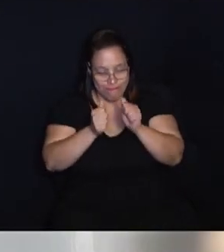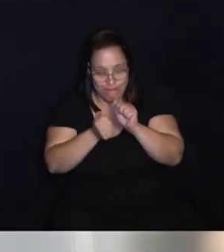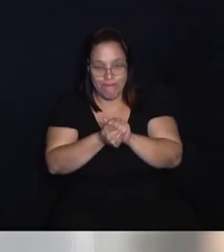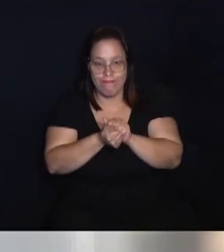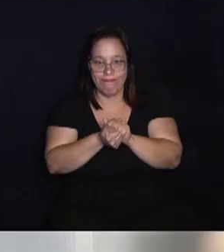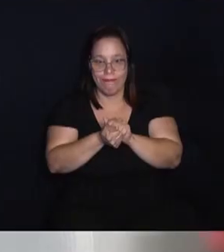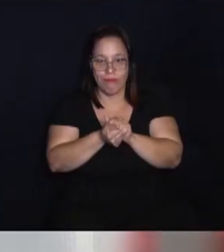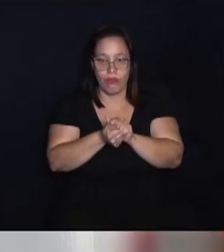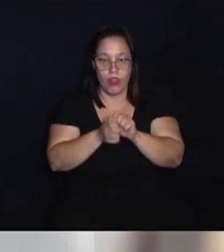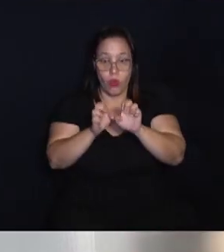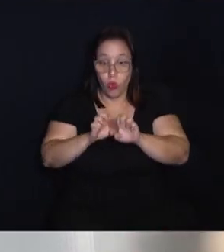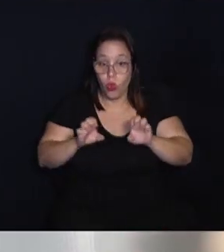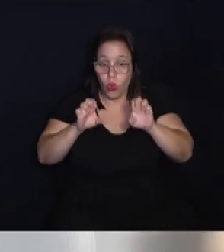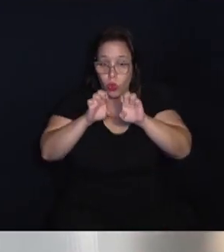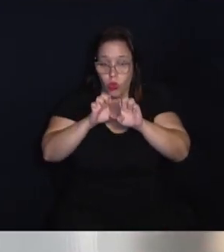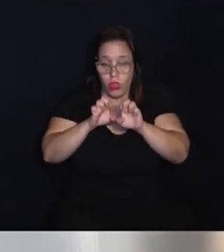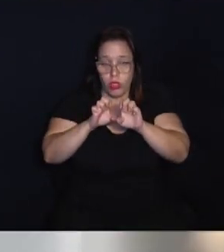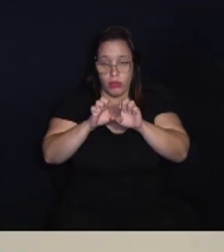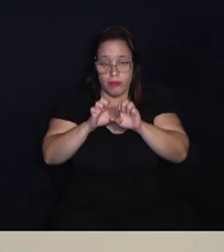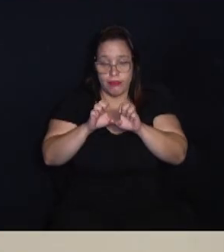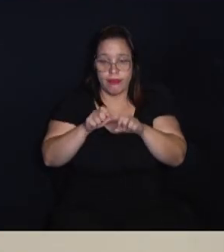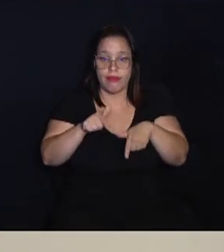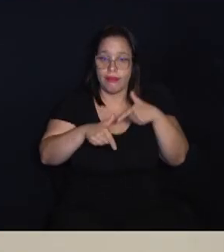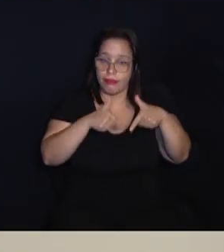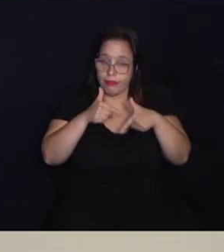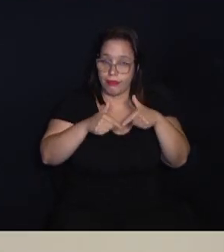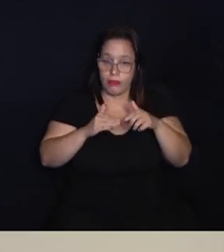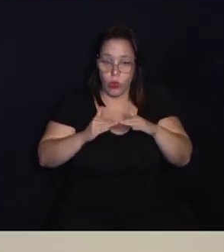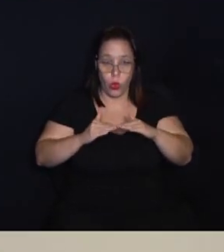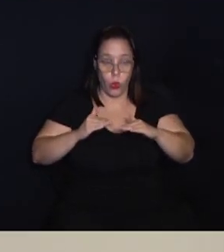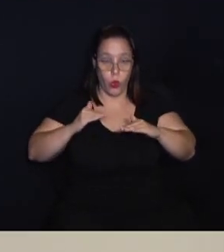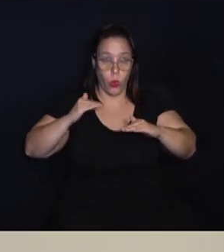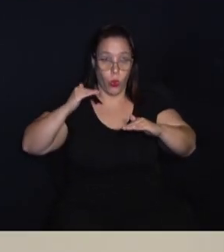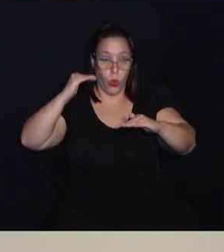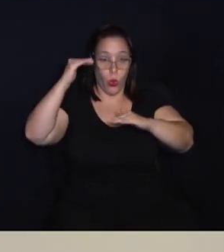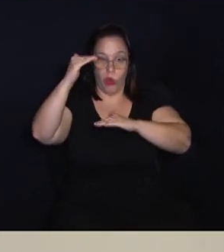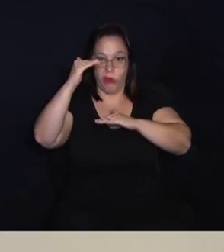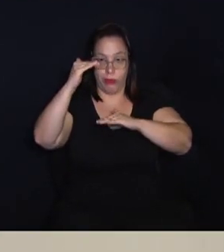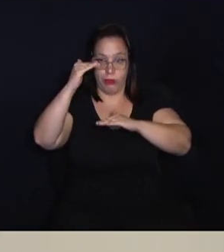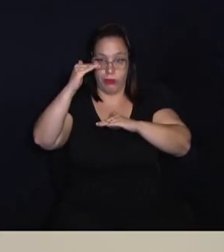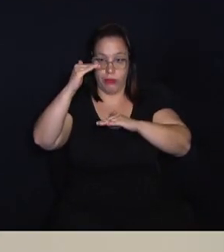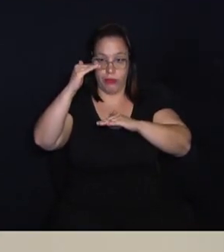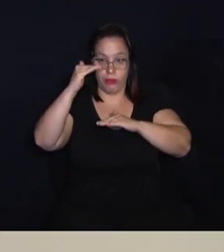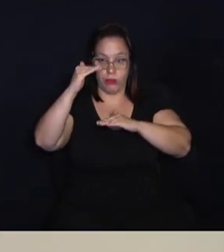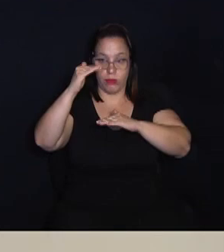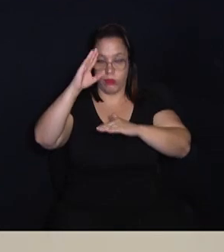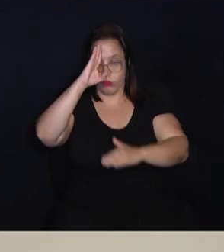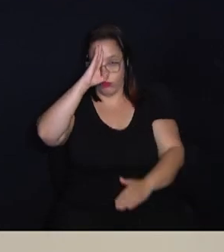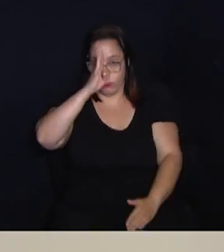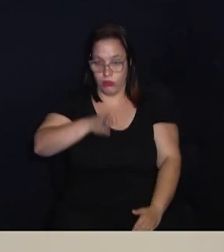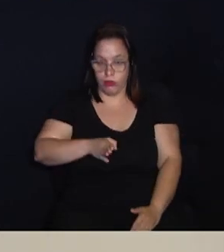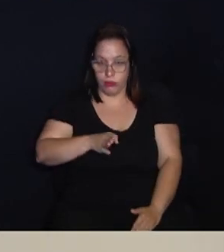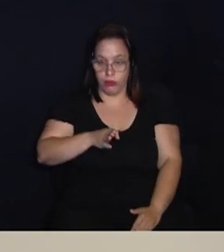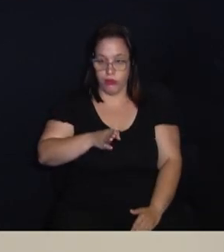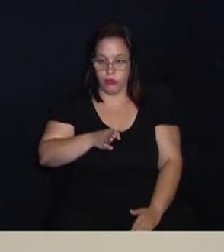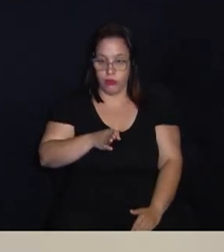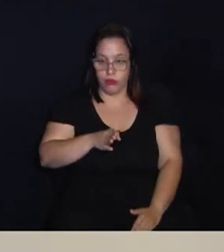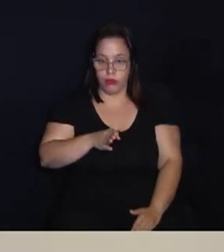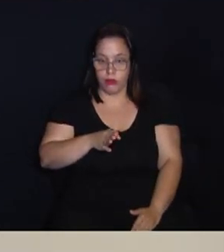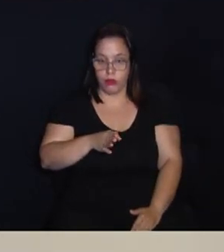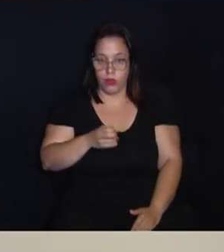e se estruturar para se manterem no mercado e crescerem cada vez mais. Entre as principais tendências de consumo